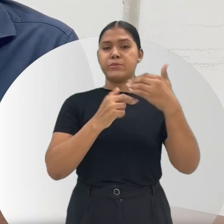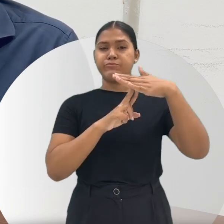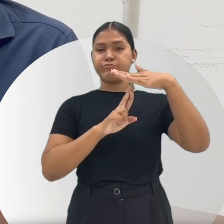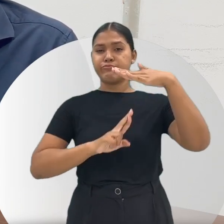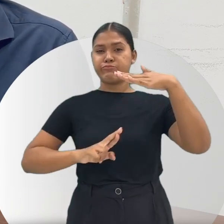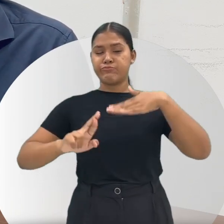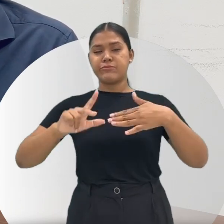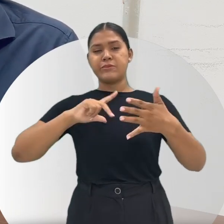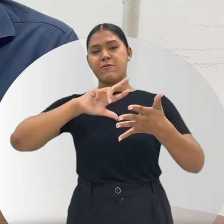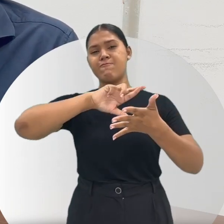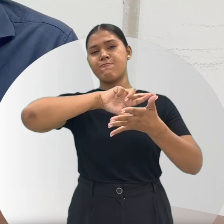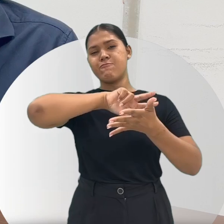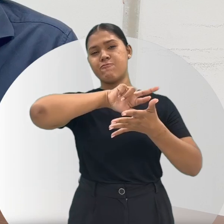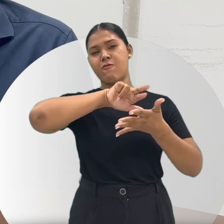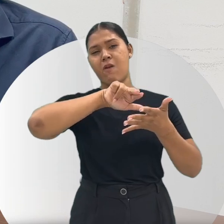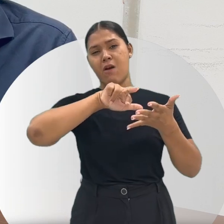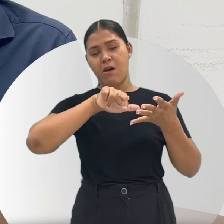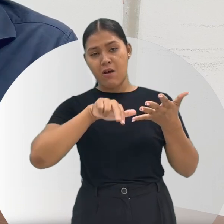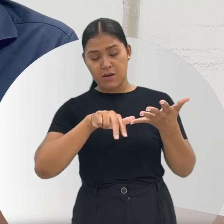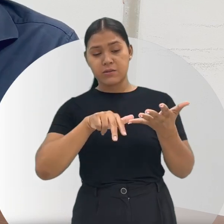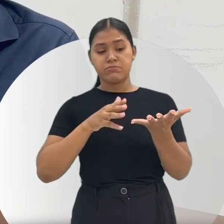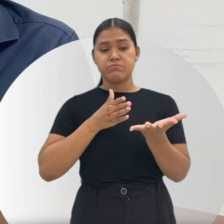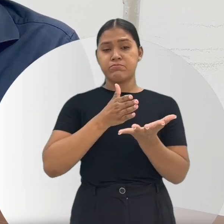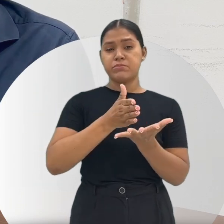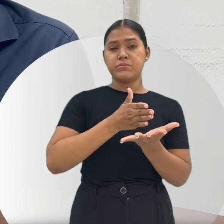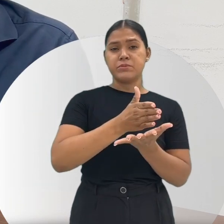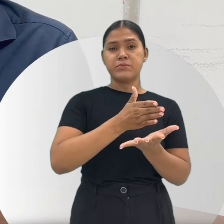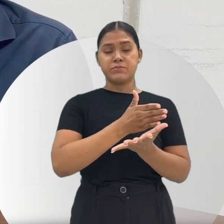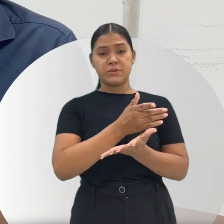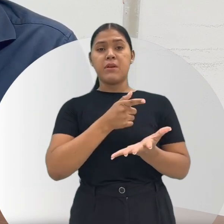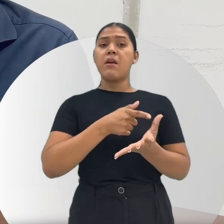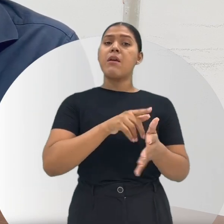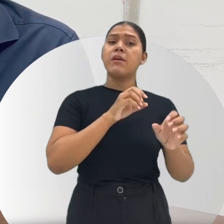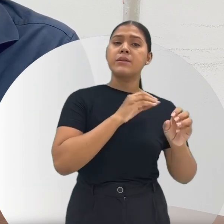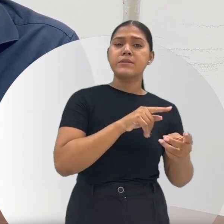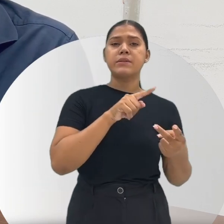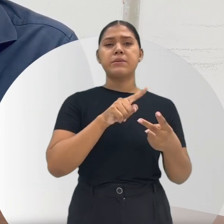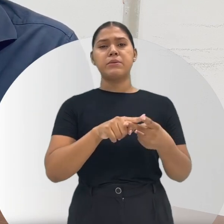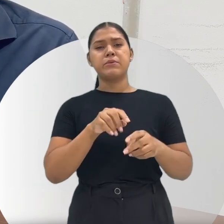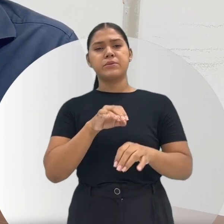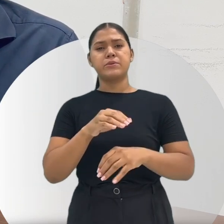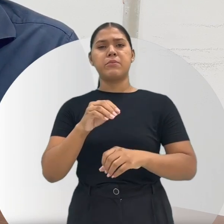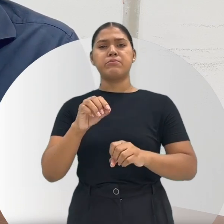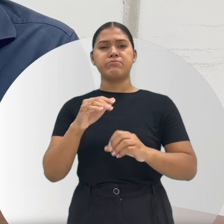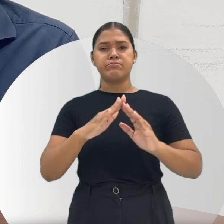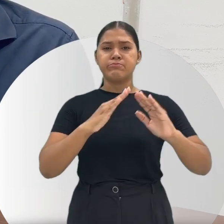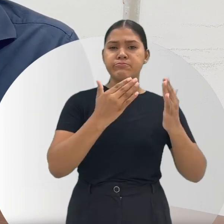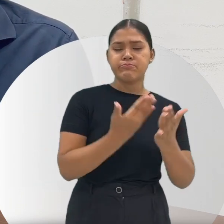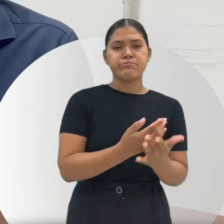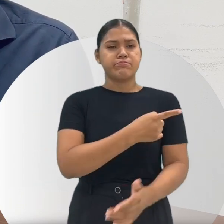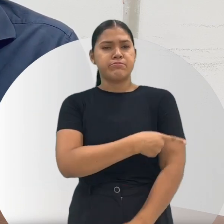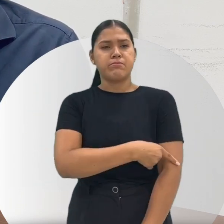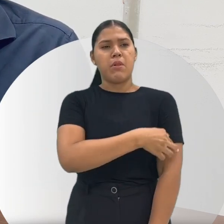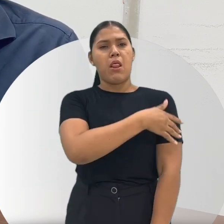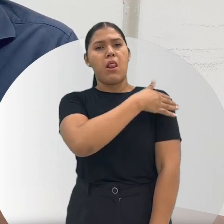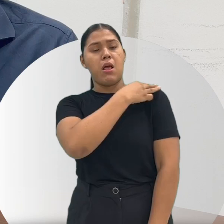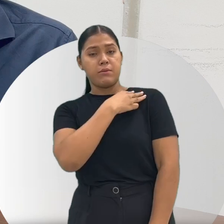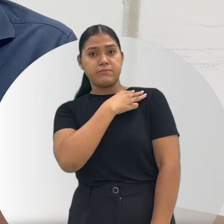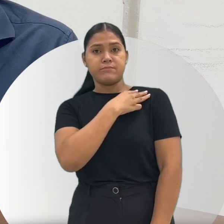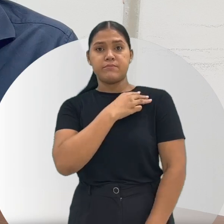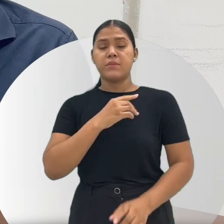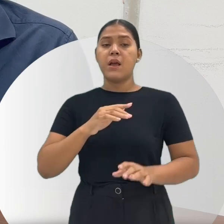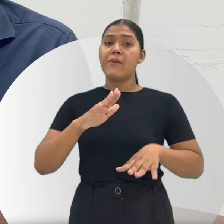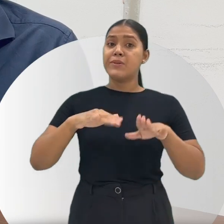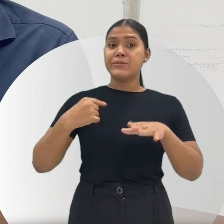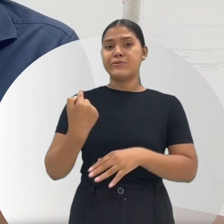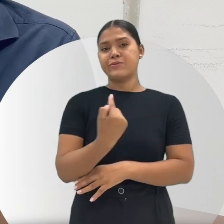todos os níveis de ensino da nossa instituição, né, desde a educação básica à graduação. A gente tem um papel, às vezes,